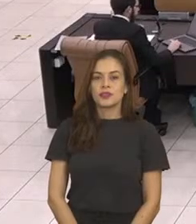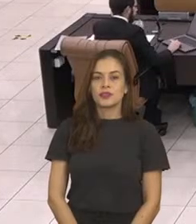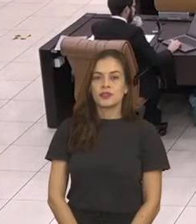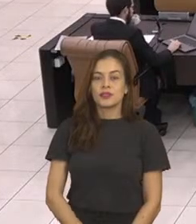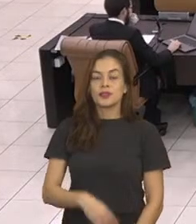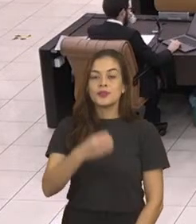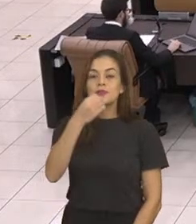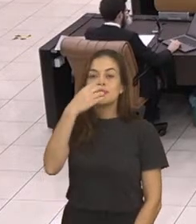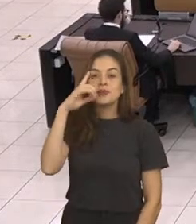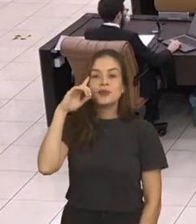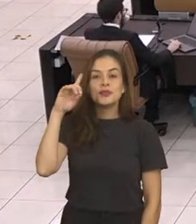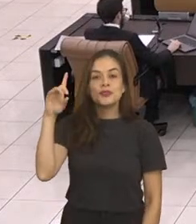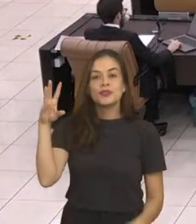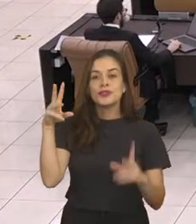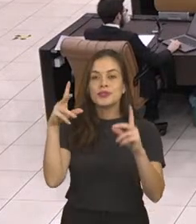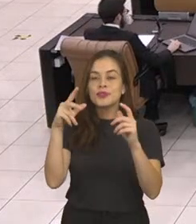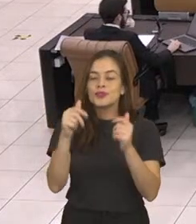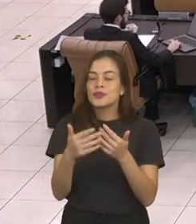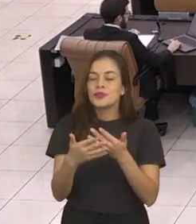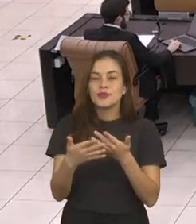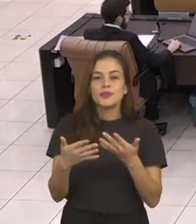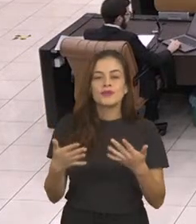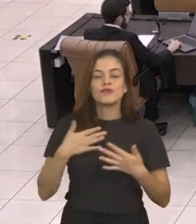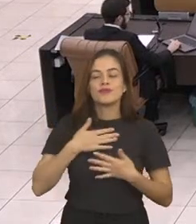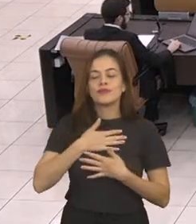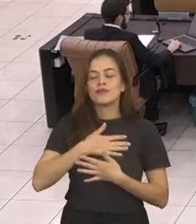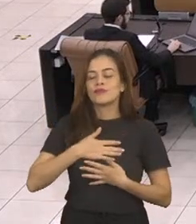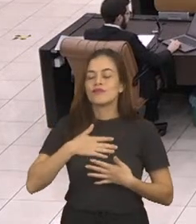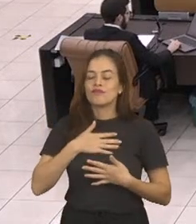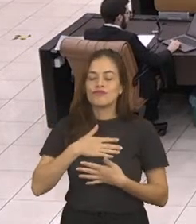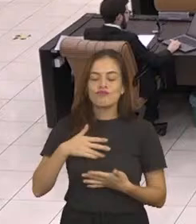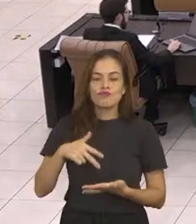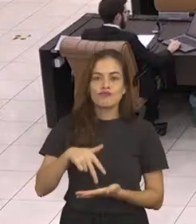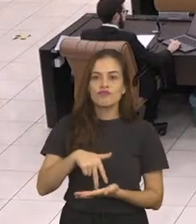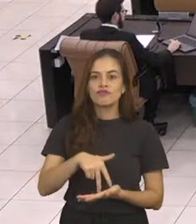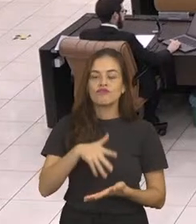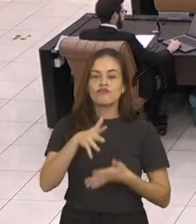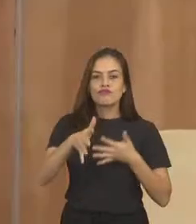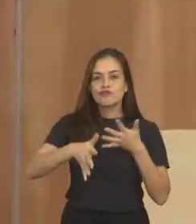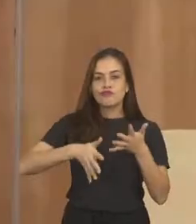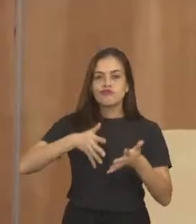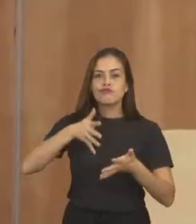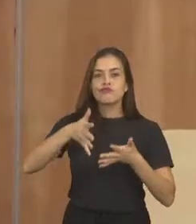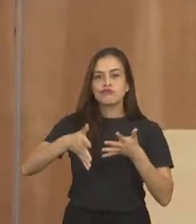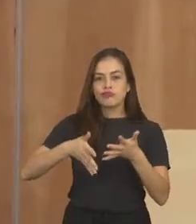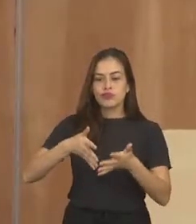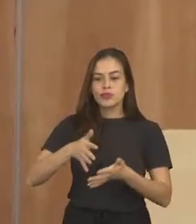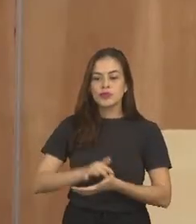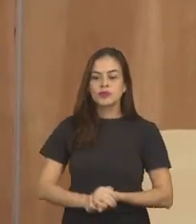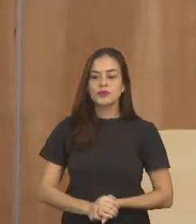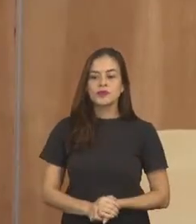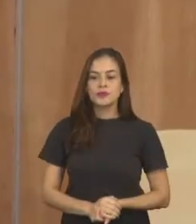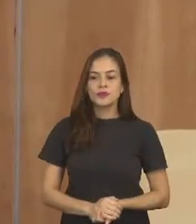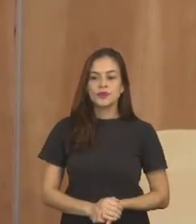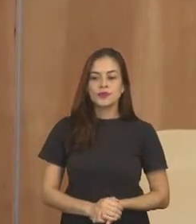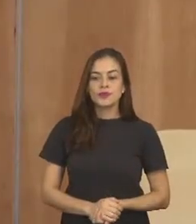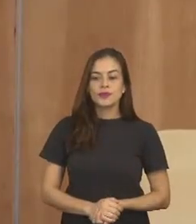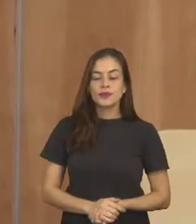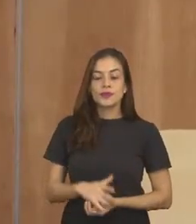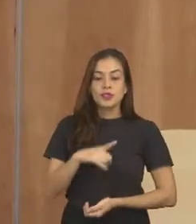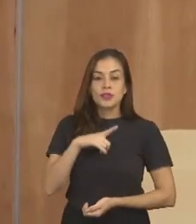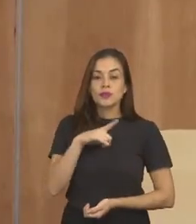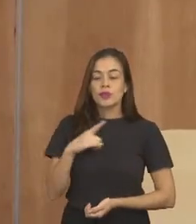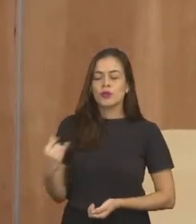Muito bom dia a todos mais uma vez, né? Sempre um prazer estar aqui falando nessa tribuna. E temos aqui mais um